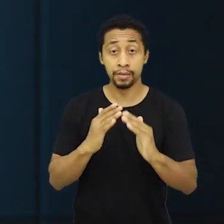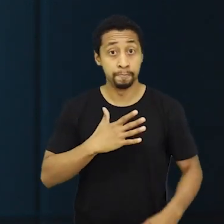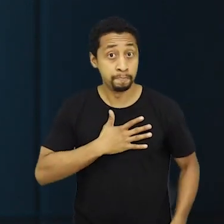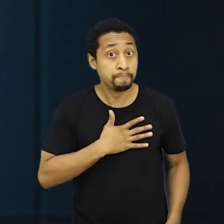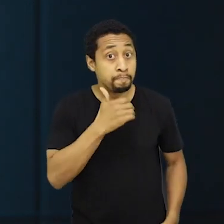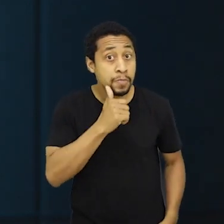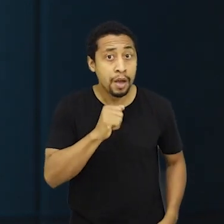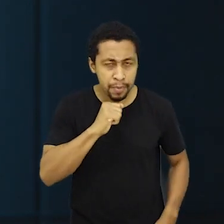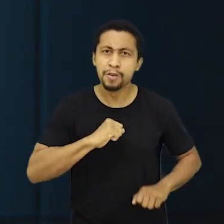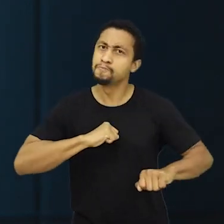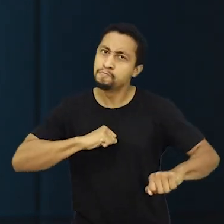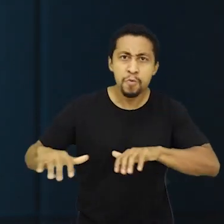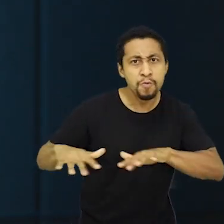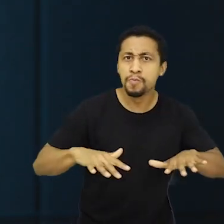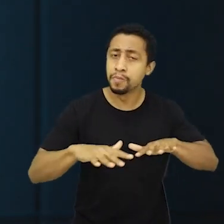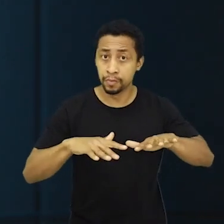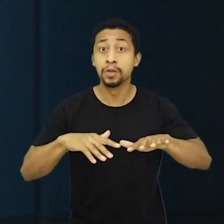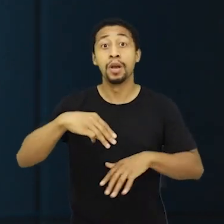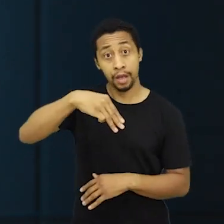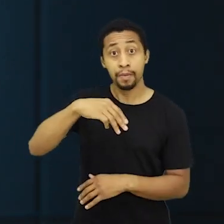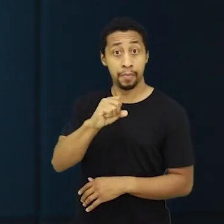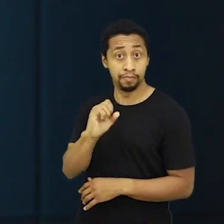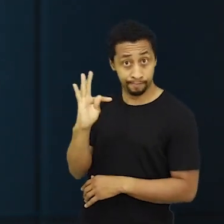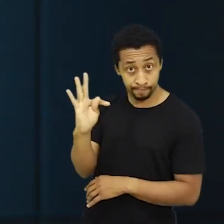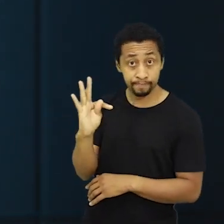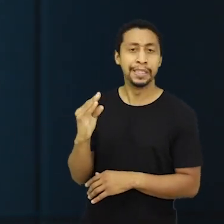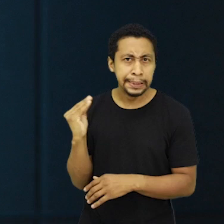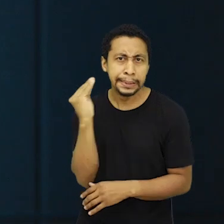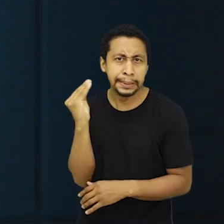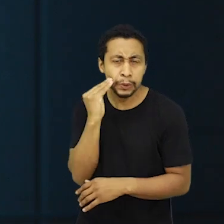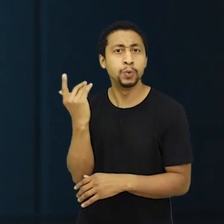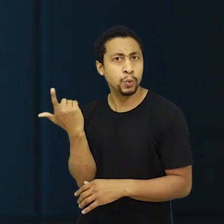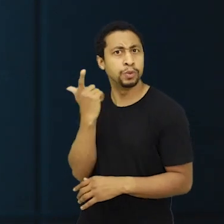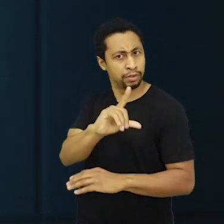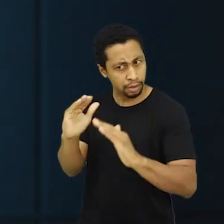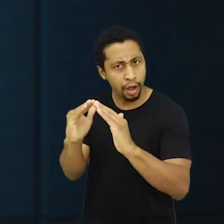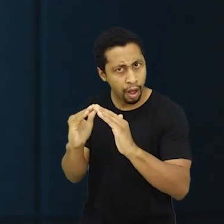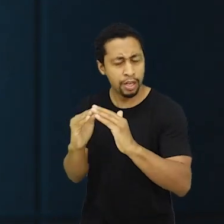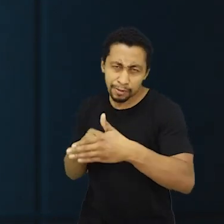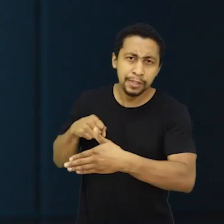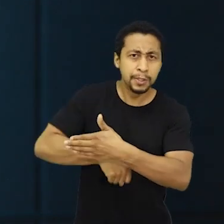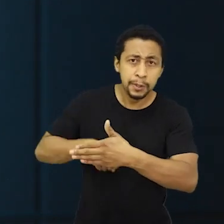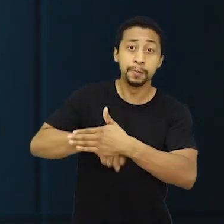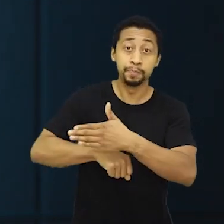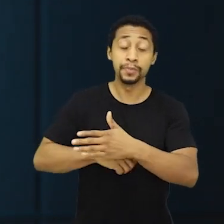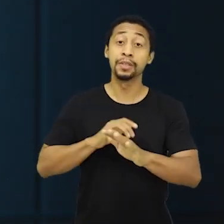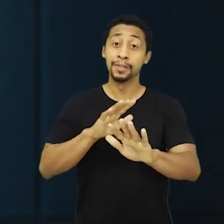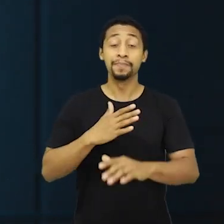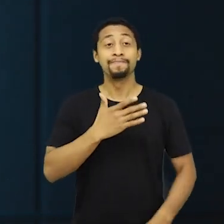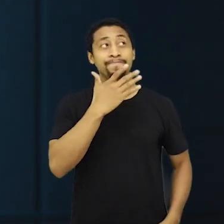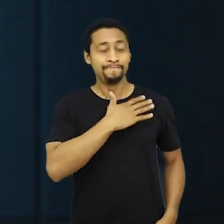sem terra, urbano e que lutou pela moradia, e eu passo então a estudar o